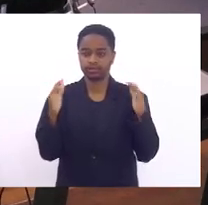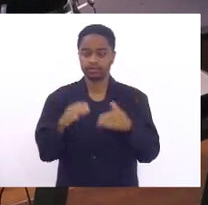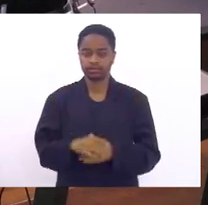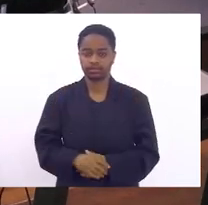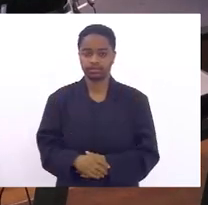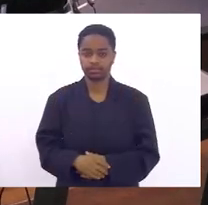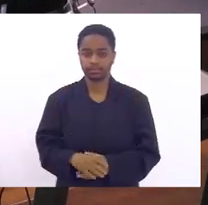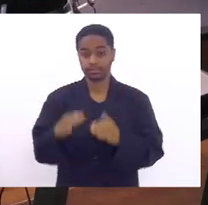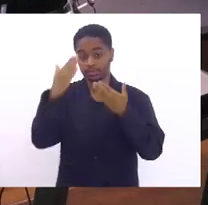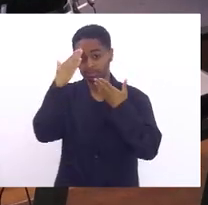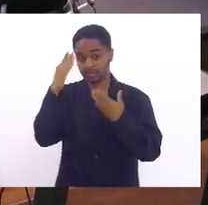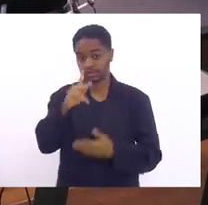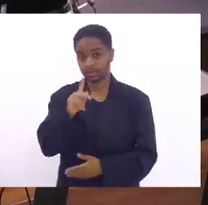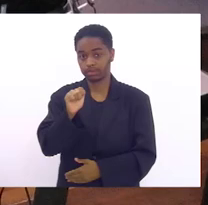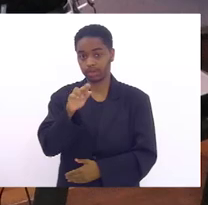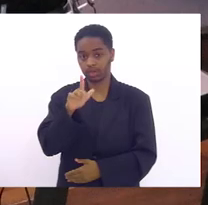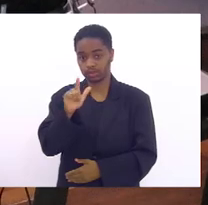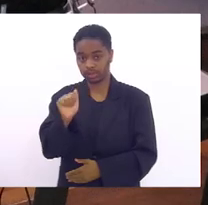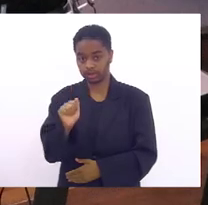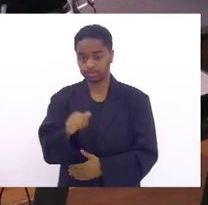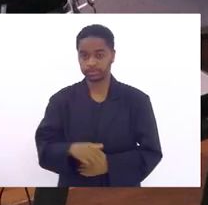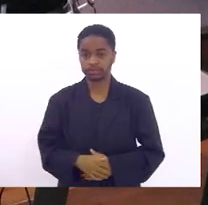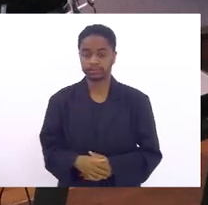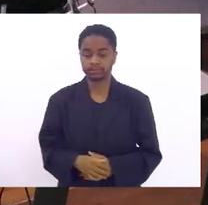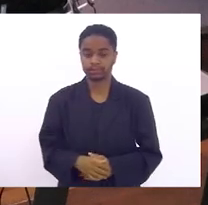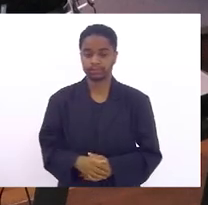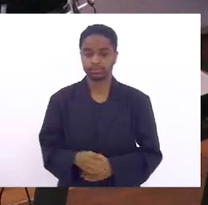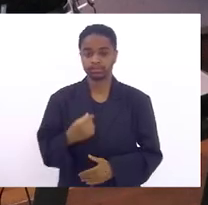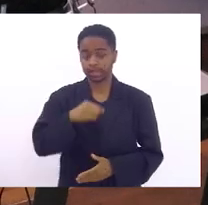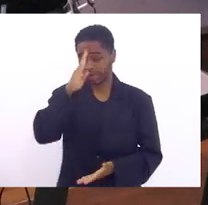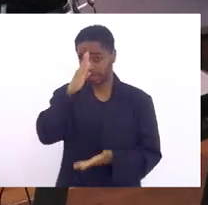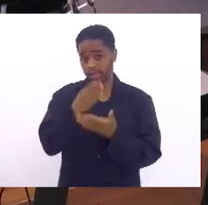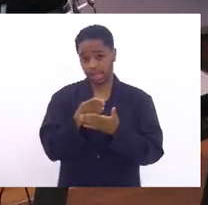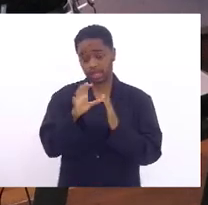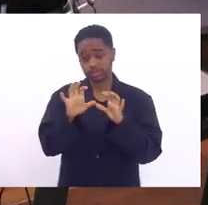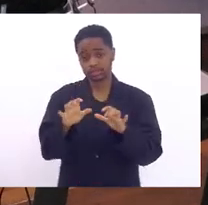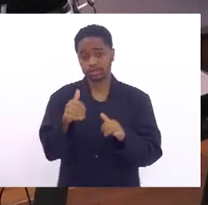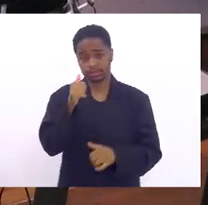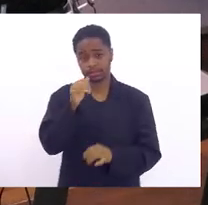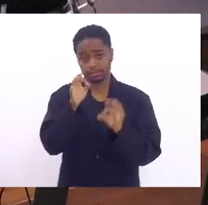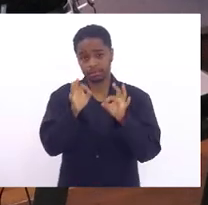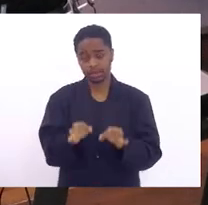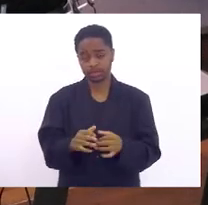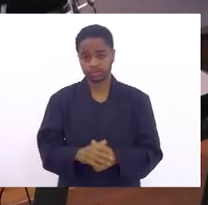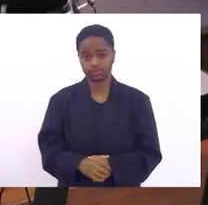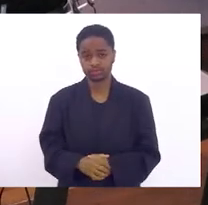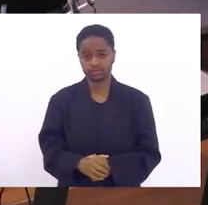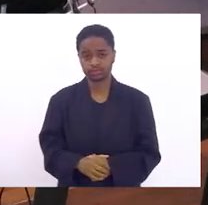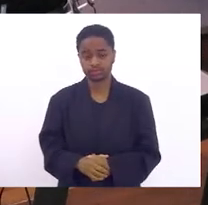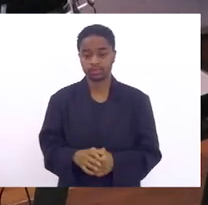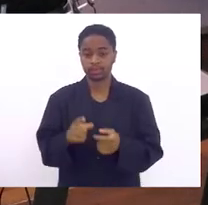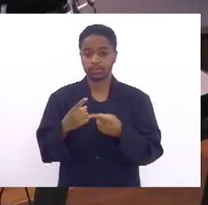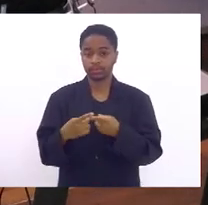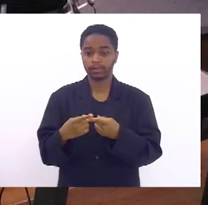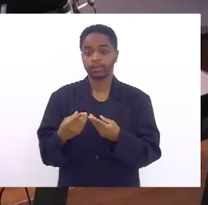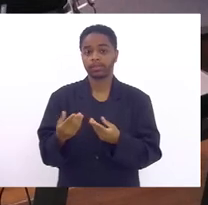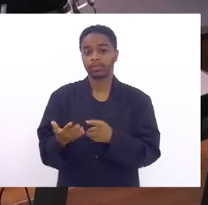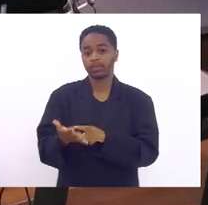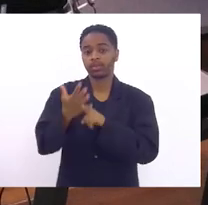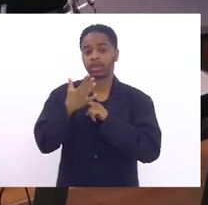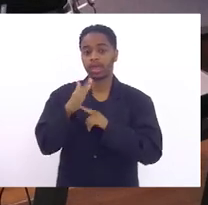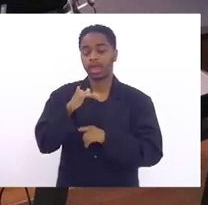muito obrigada Paula eu acho que exatamente isso que você trouxe assim da oportunidade da da